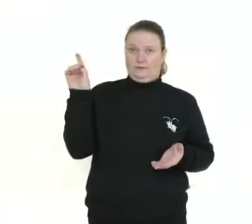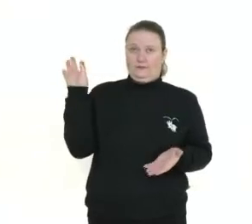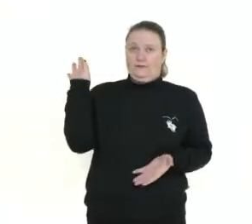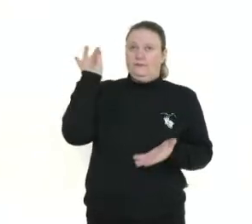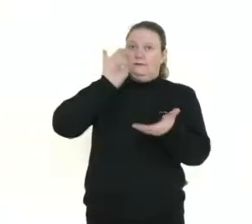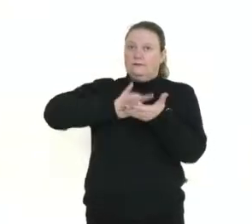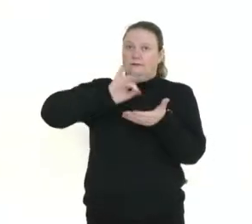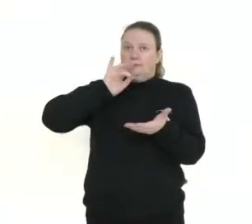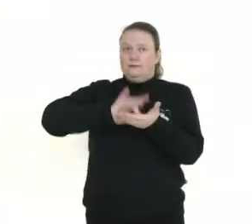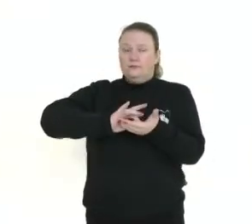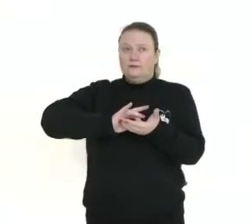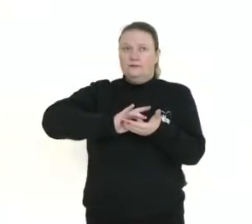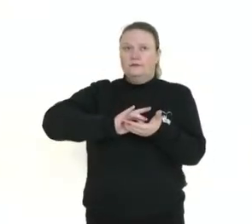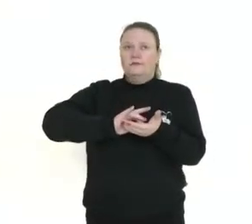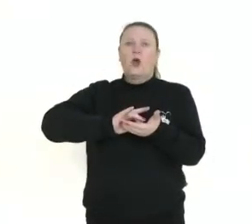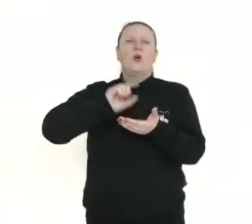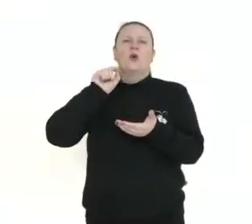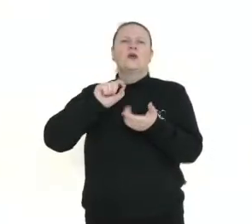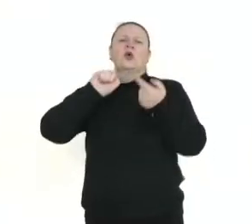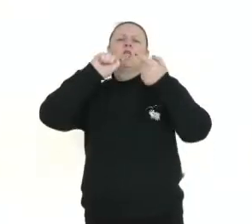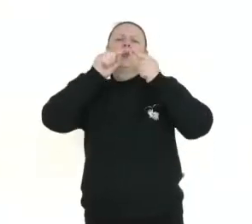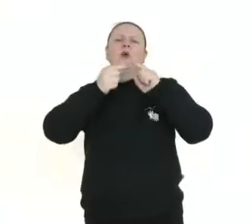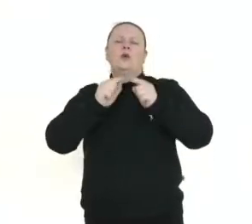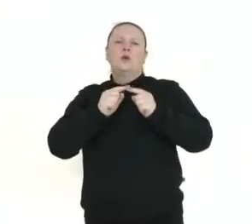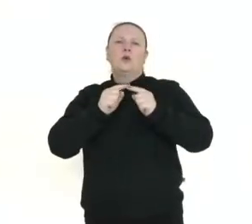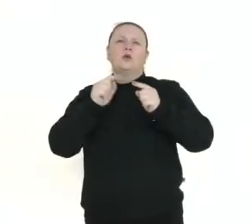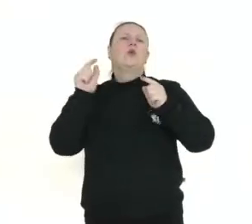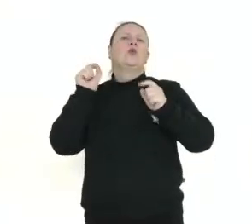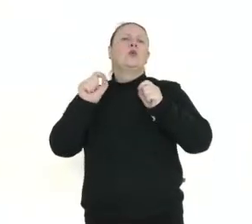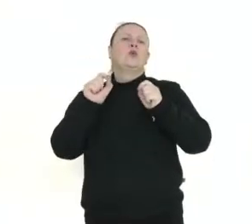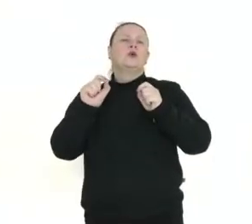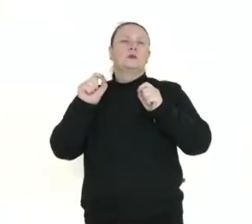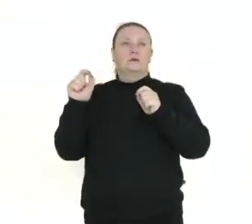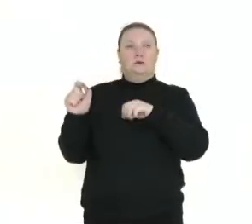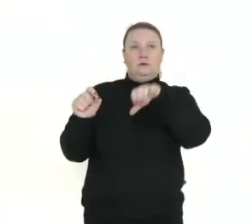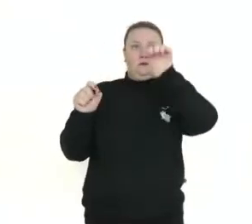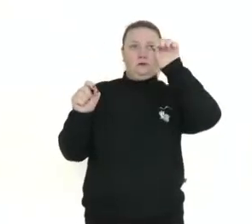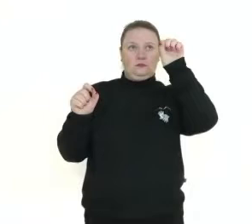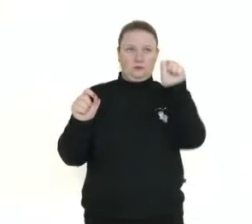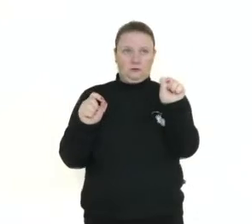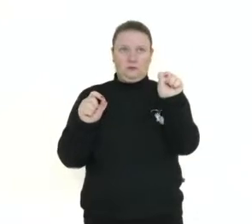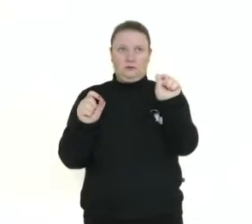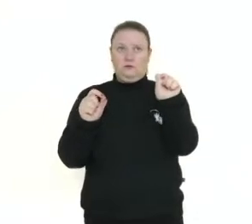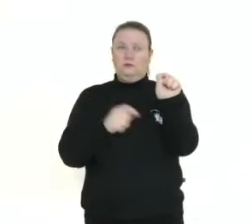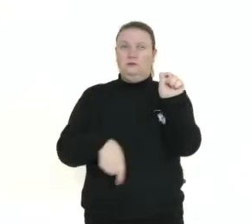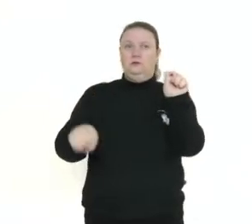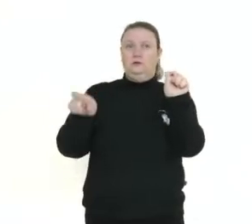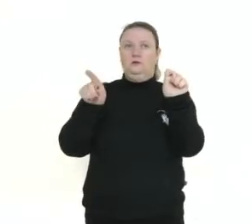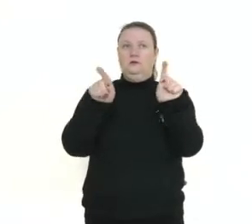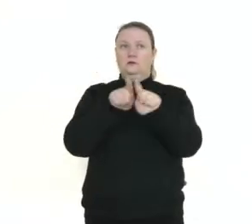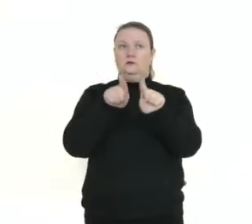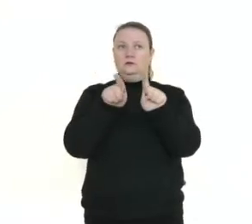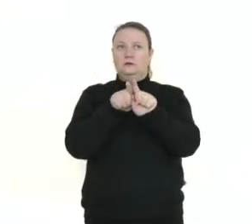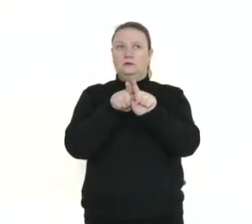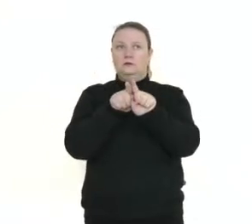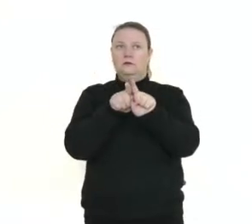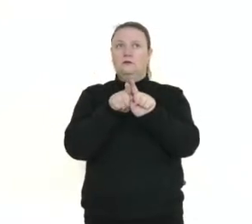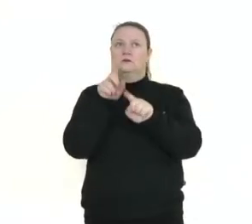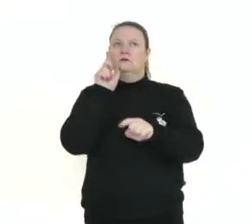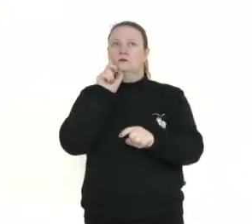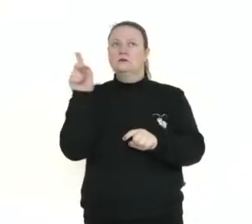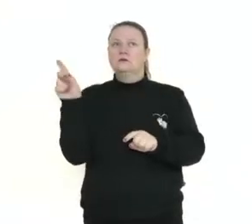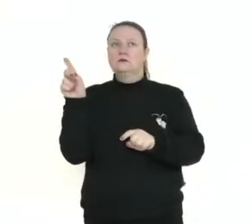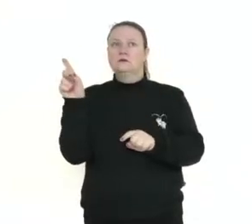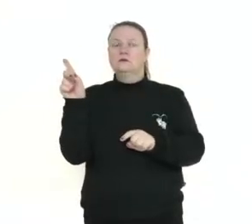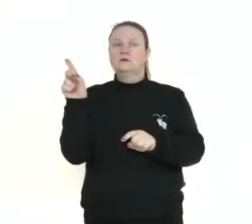Determinar a posição relativa entre a reta S, que é essa daqui, e a equação de circunferência, que